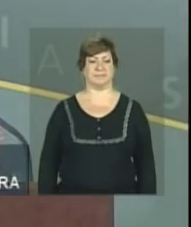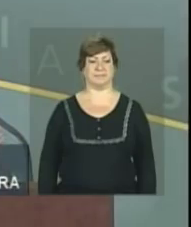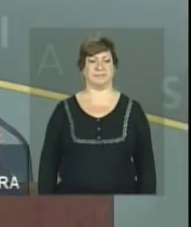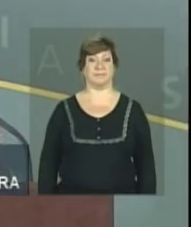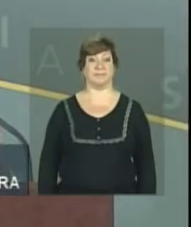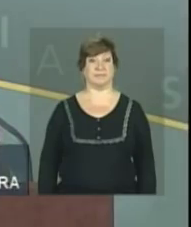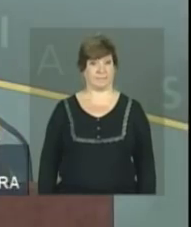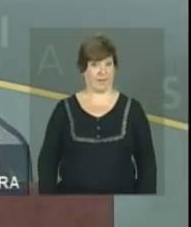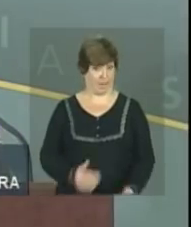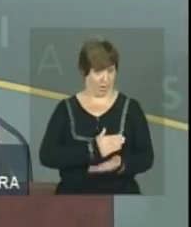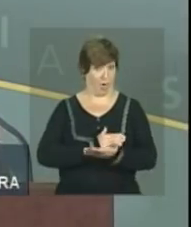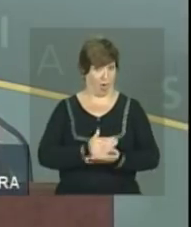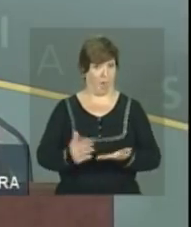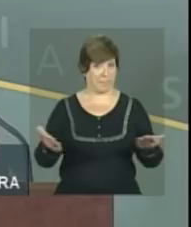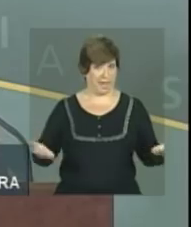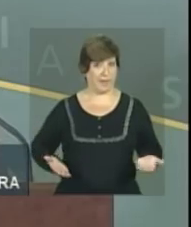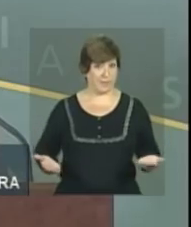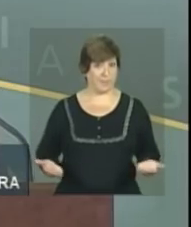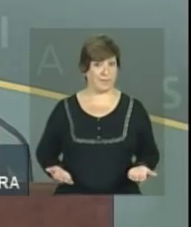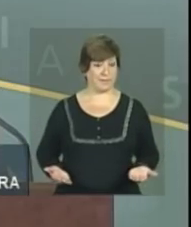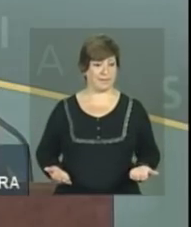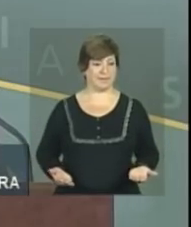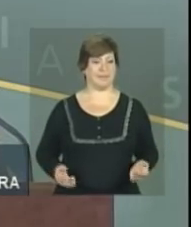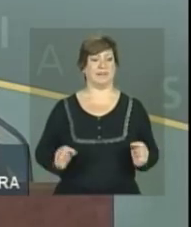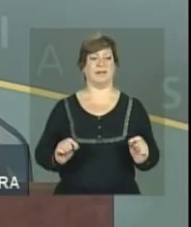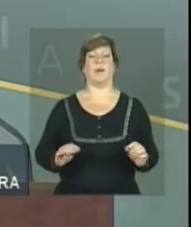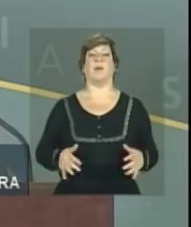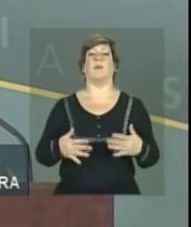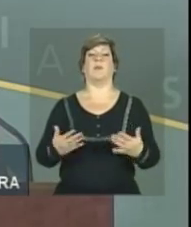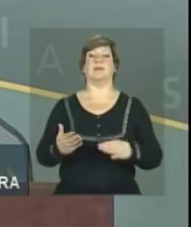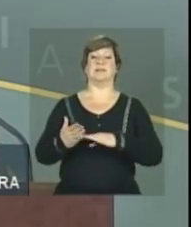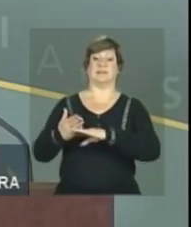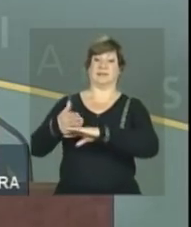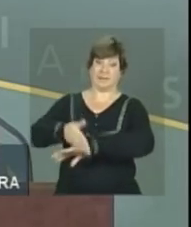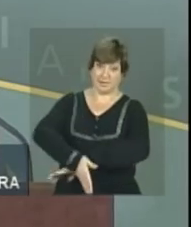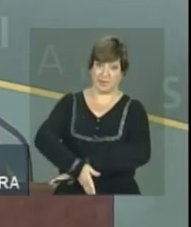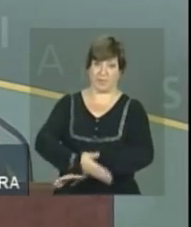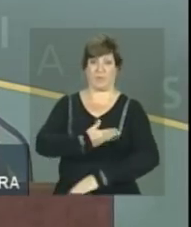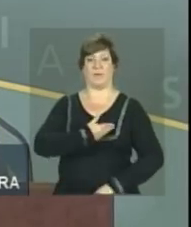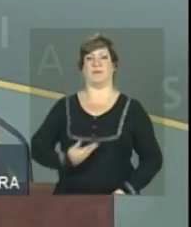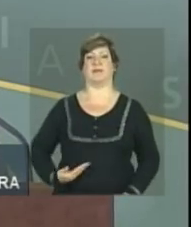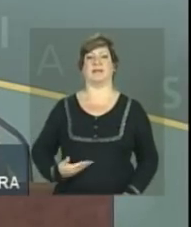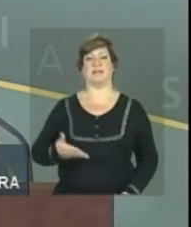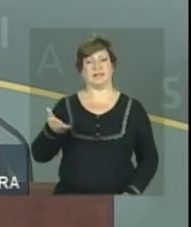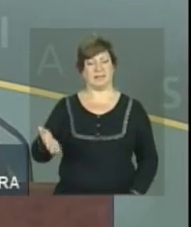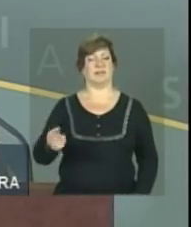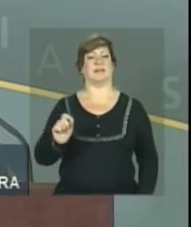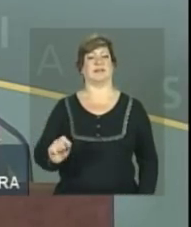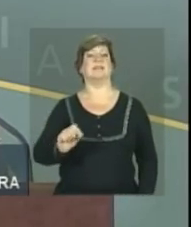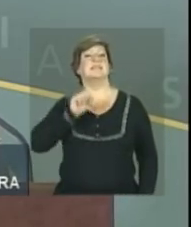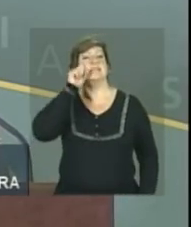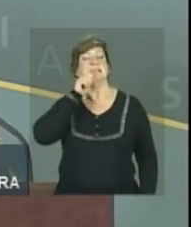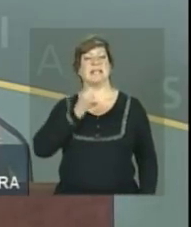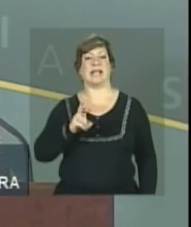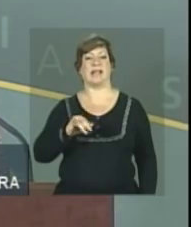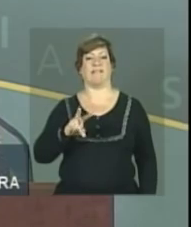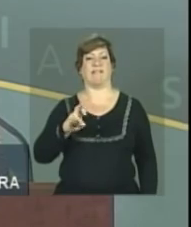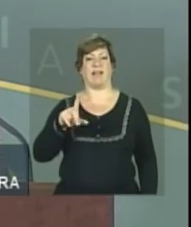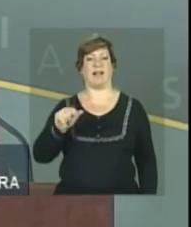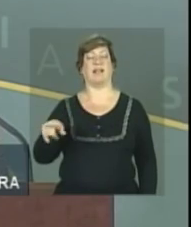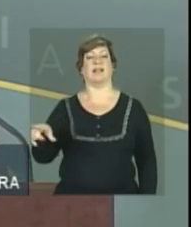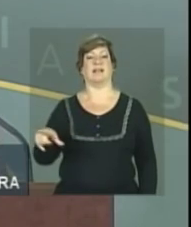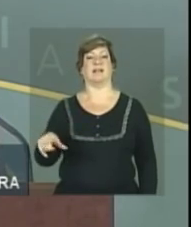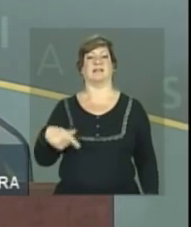A partir de agora, ao entrar no governo, o senador Crivella passa